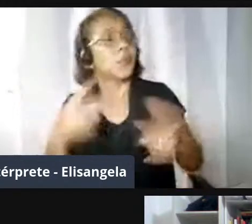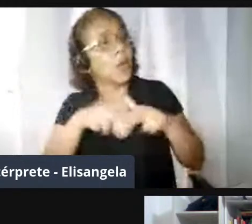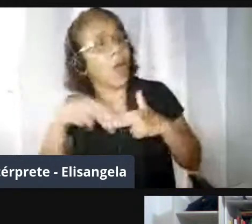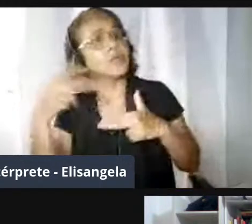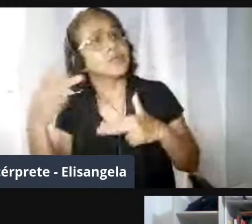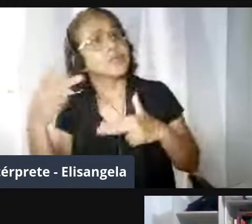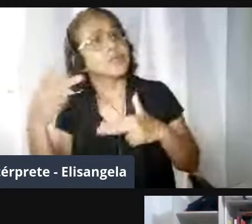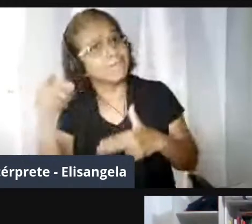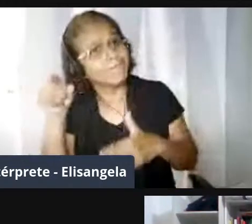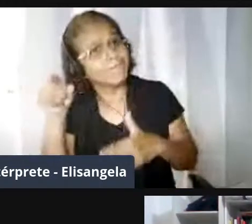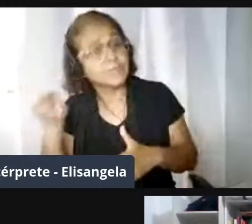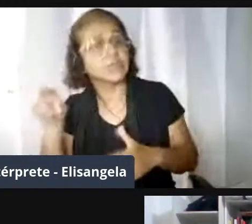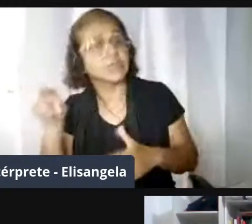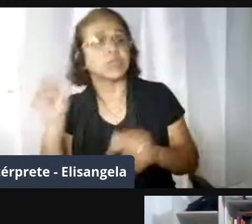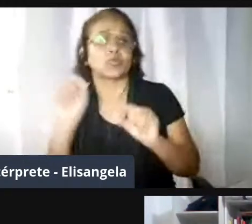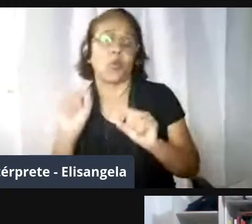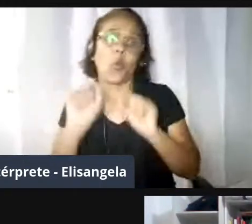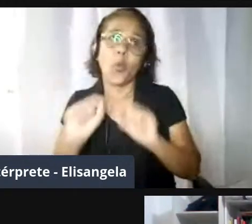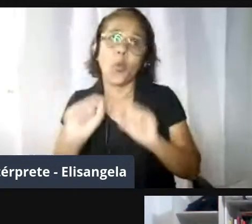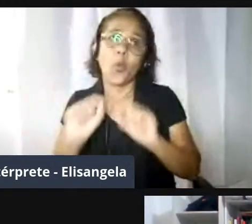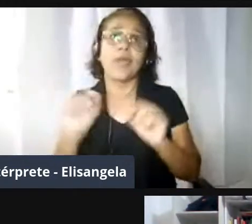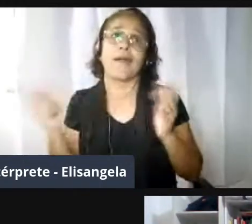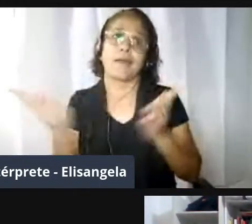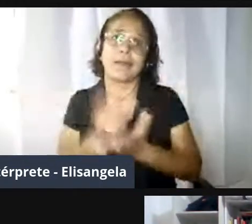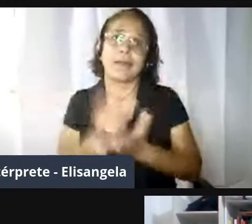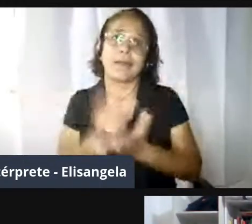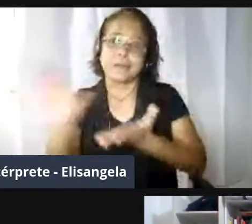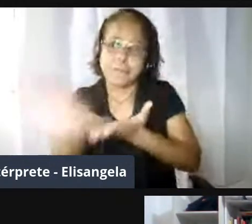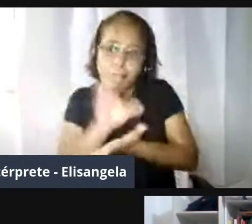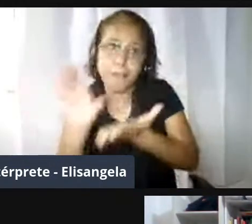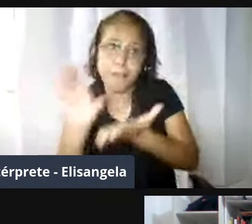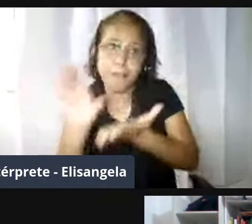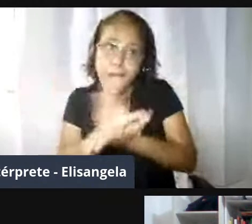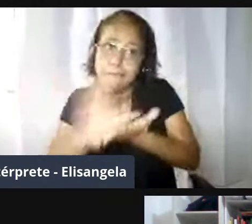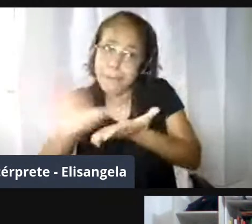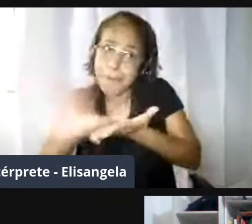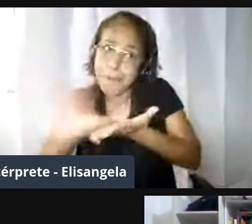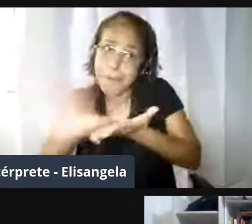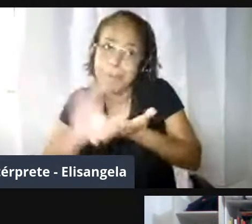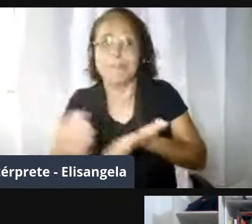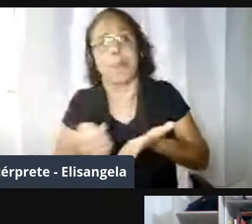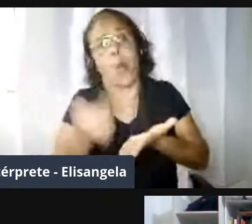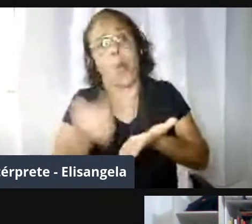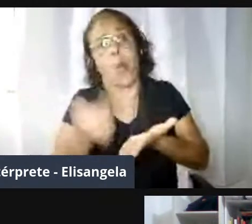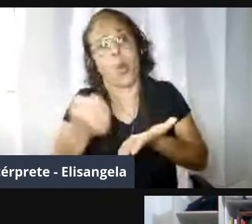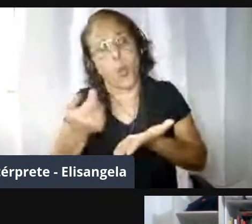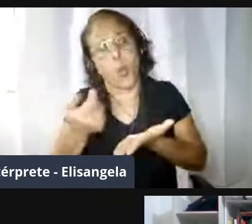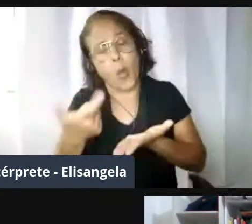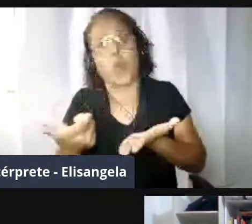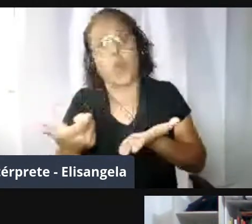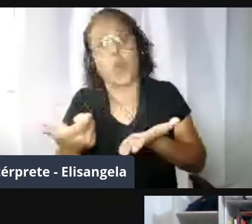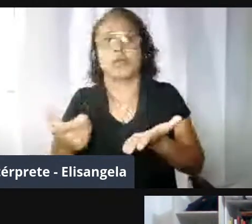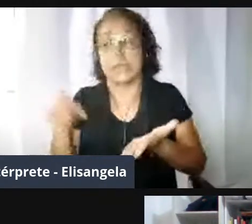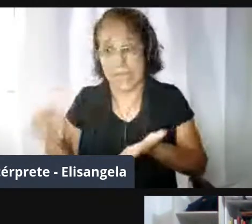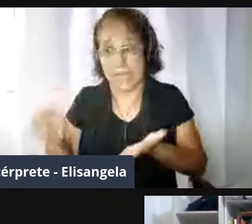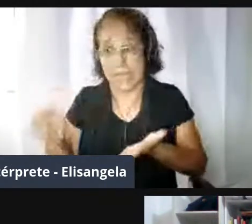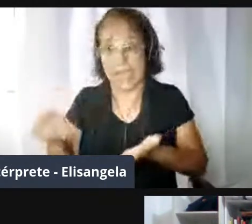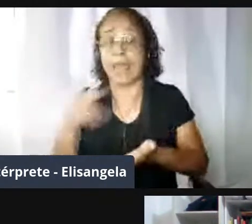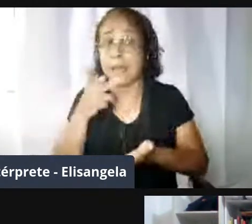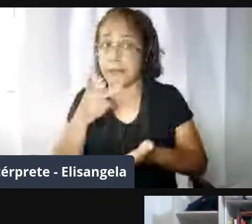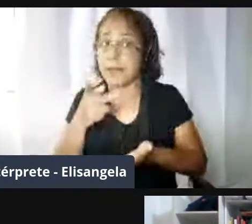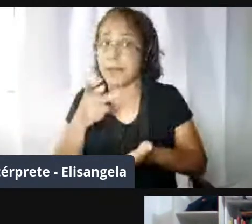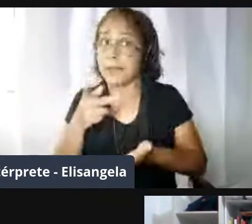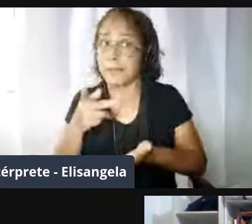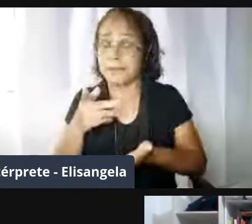menos investimento, a elite manda os filhos na, né, na defesa da Cynthia Greive, ela fala, a elite manda os filhos para a